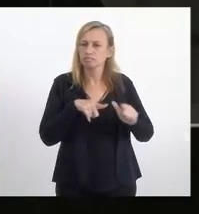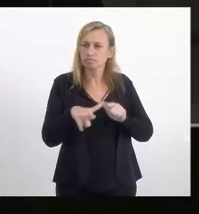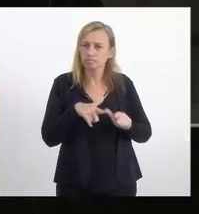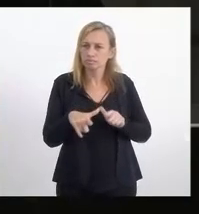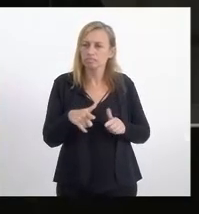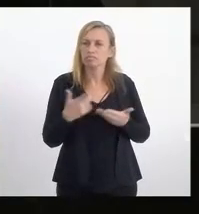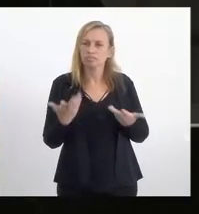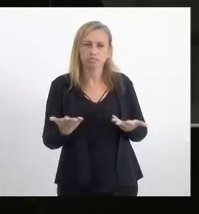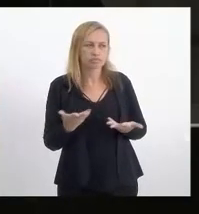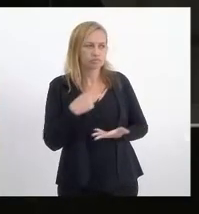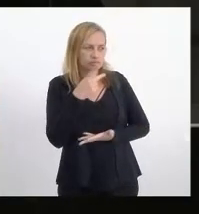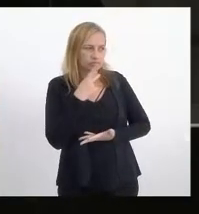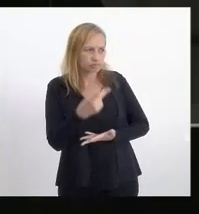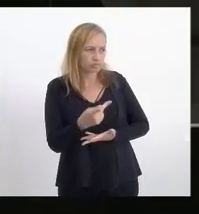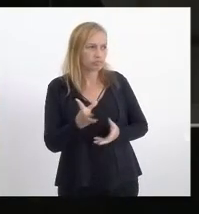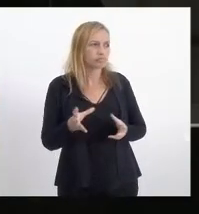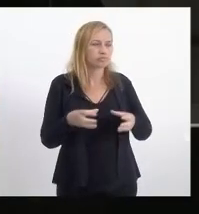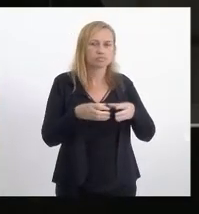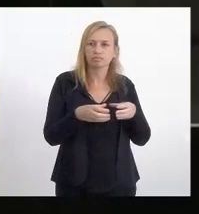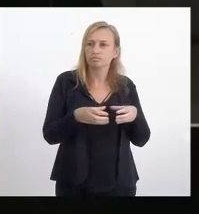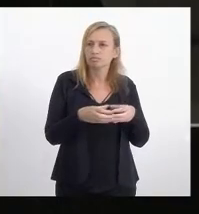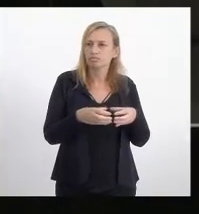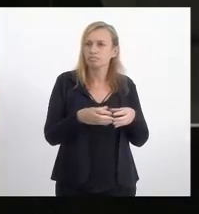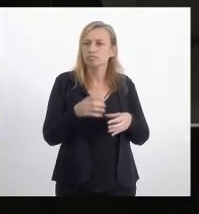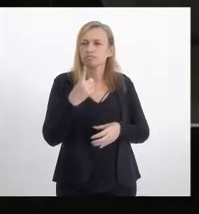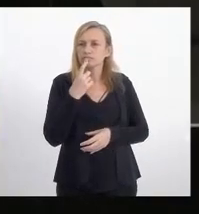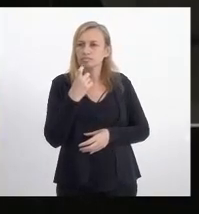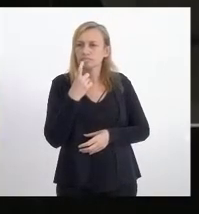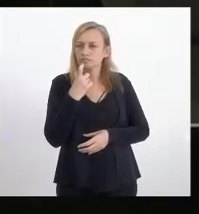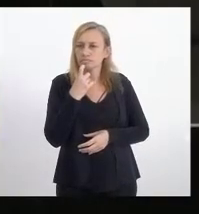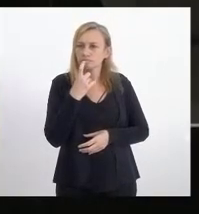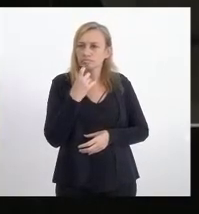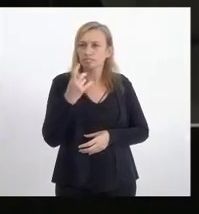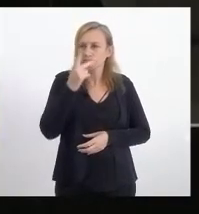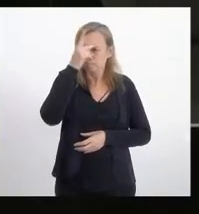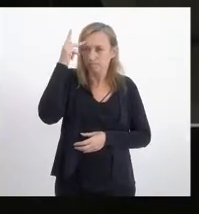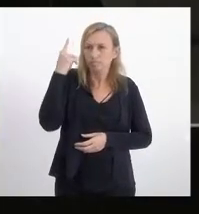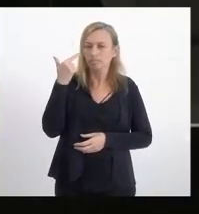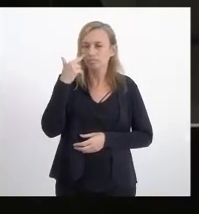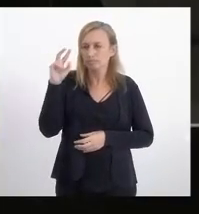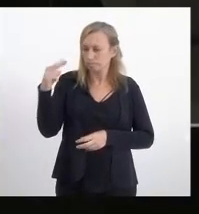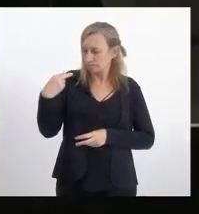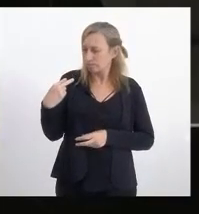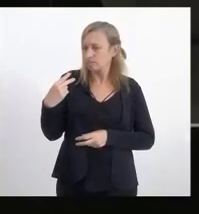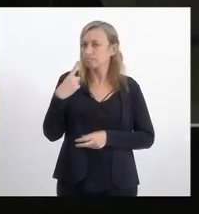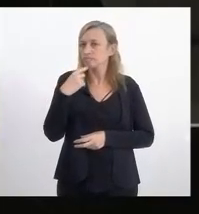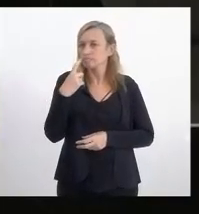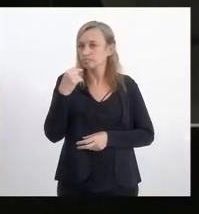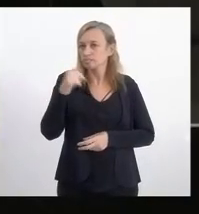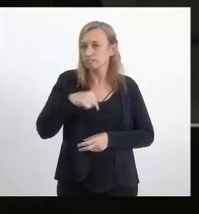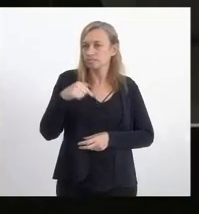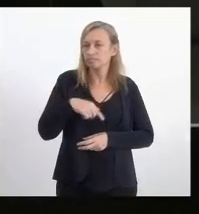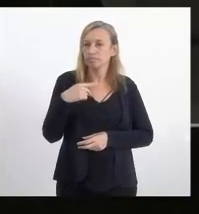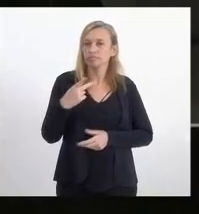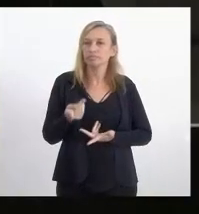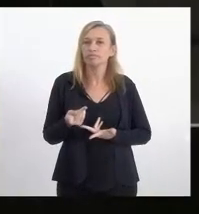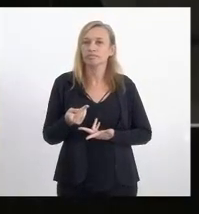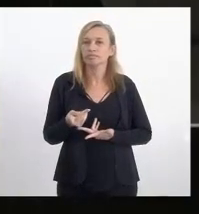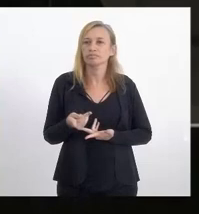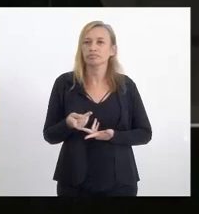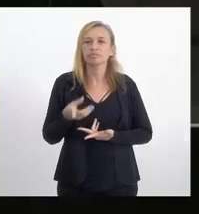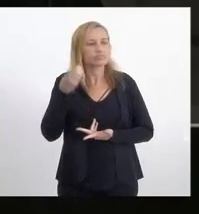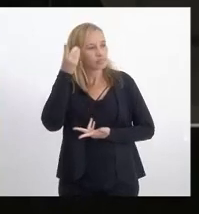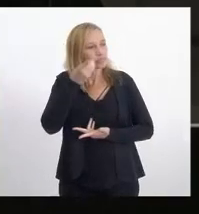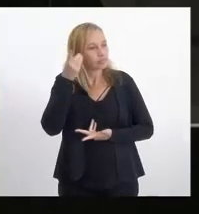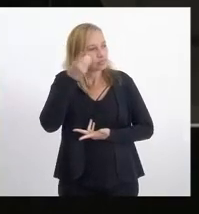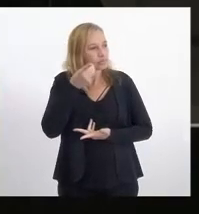como é no caso aí eu vou falar da Corporação vermelhinha que às vezes as pessoas me veem vestida de vermelho aqui no plenário D